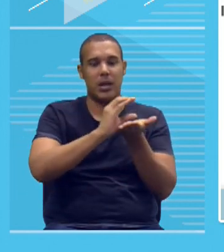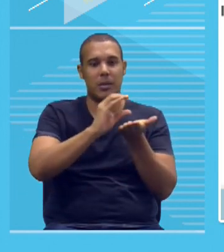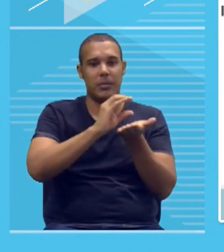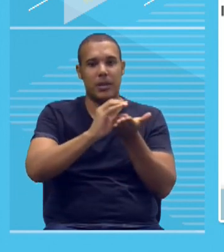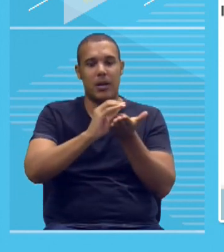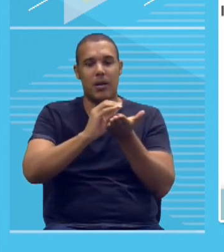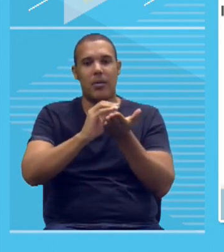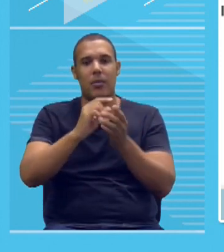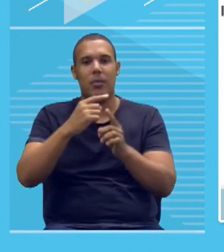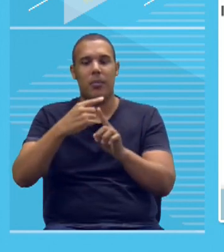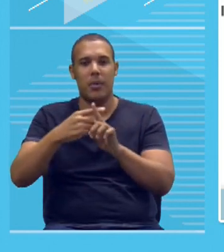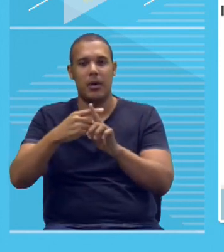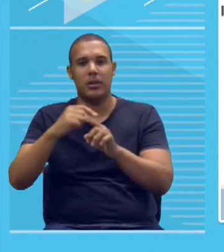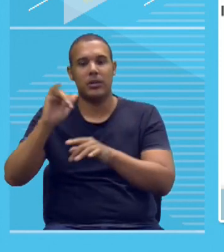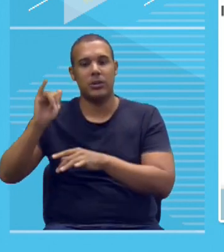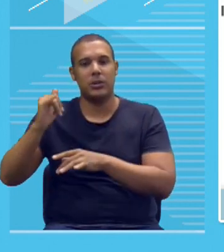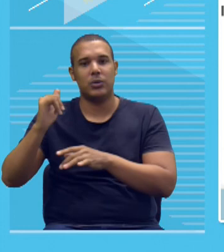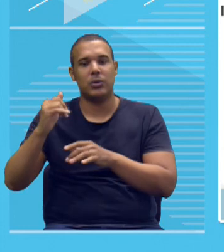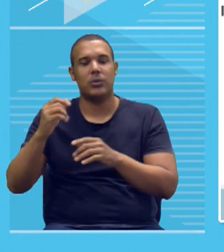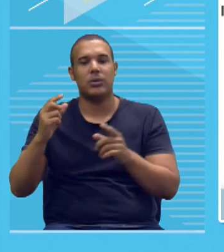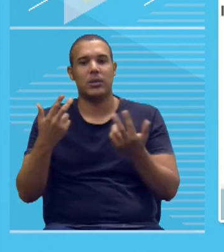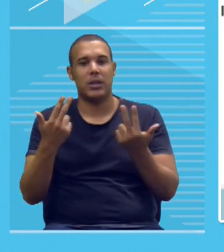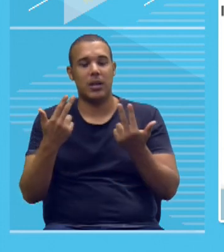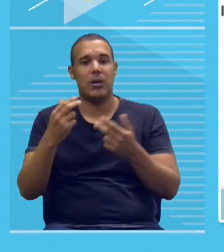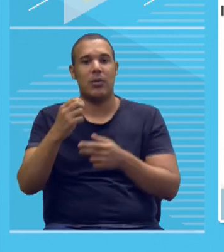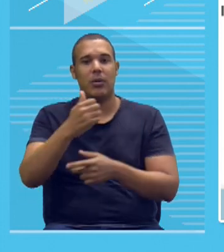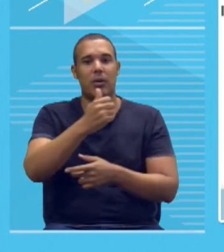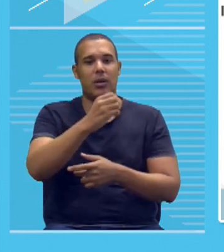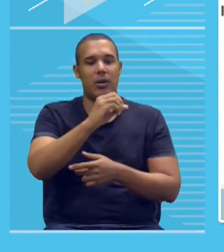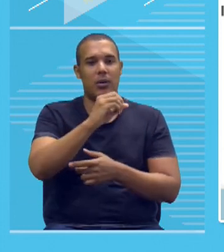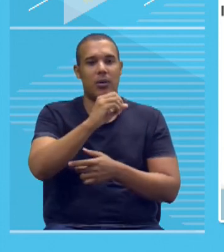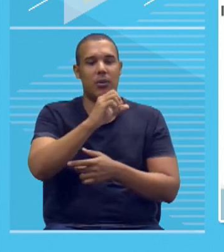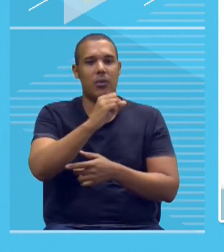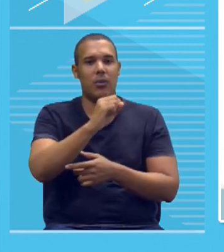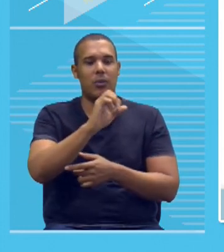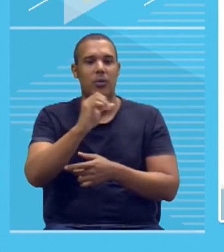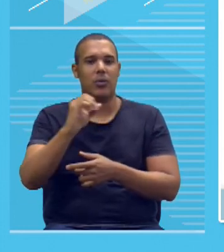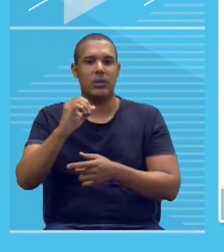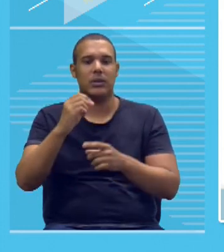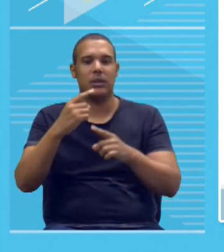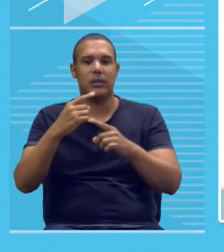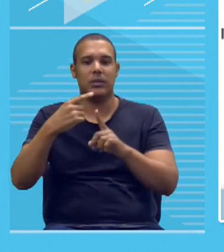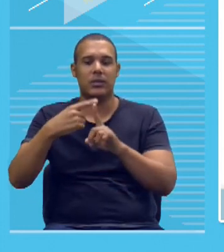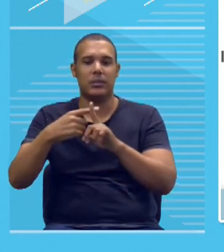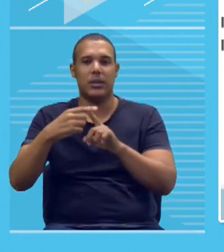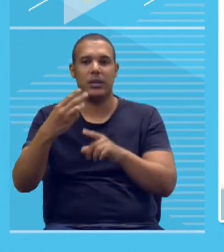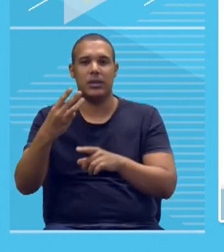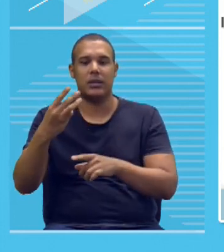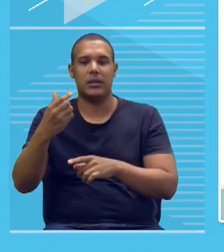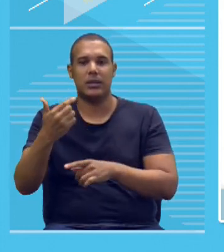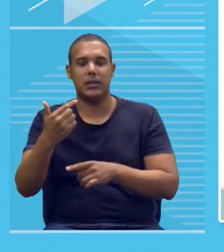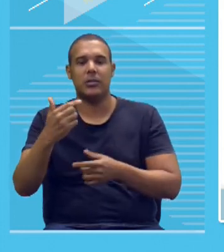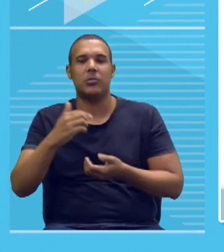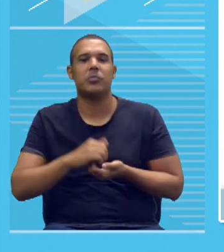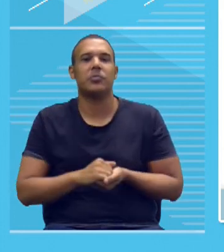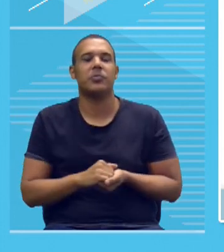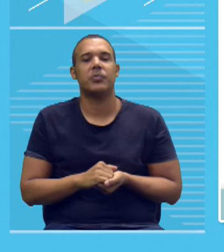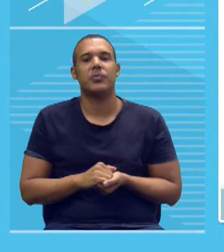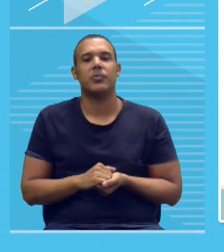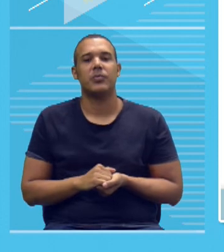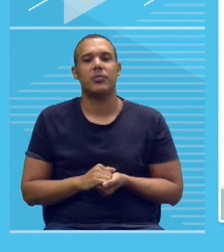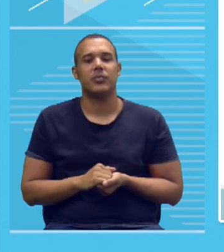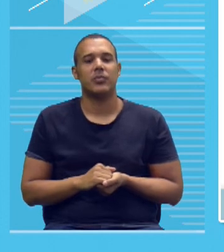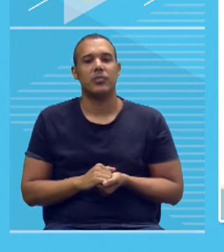montan é 800 mais o 32 ou seja a pessoa vai sair